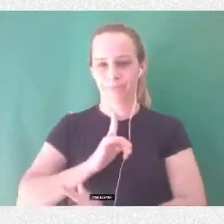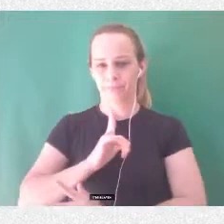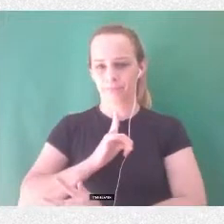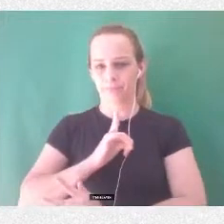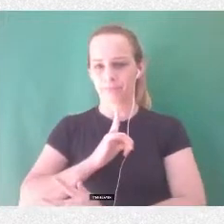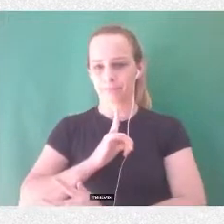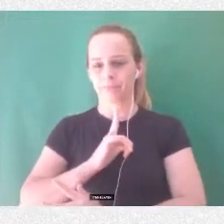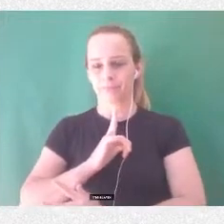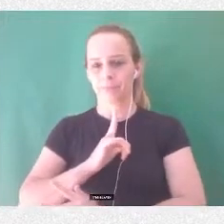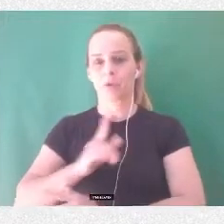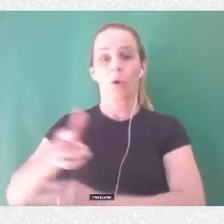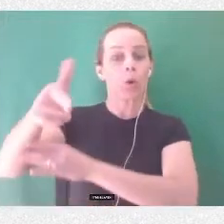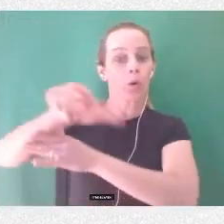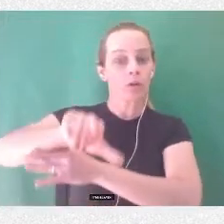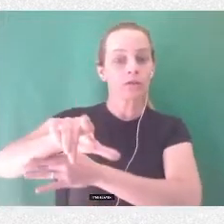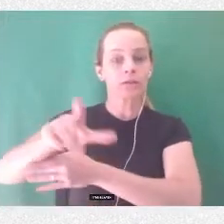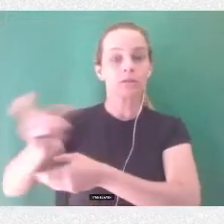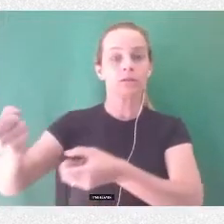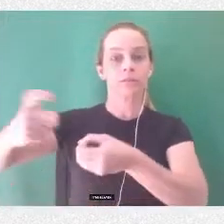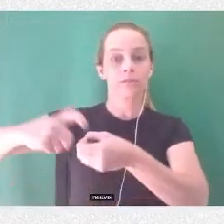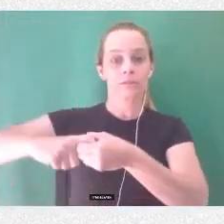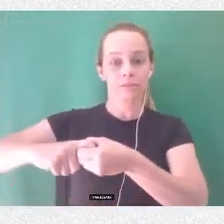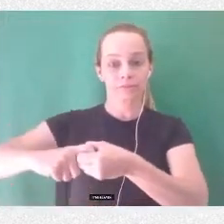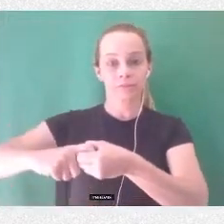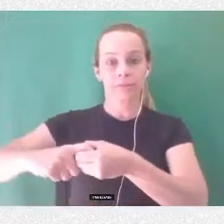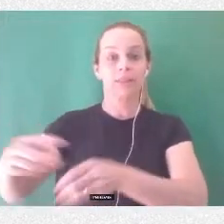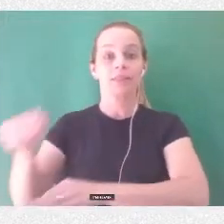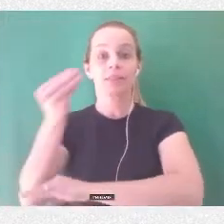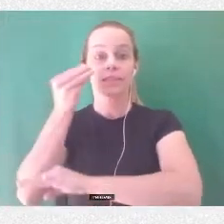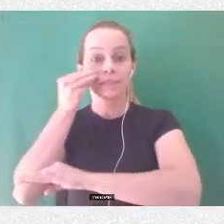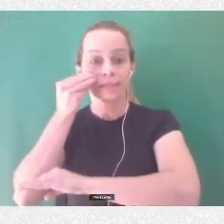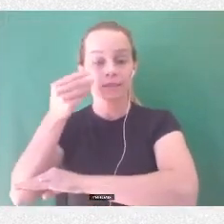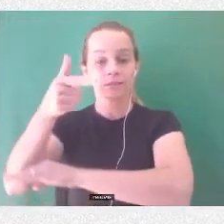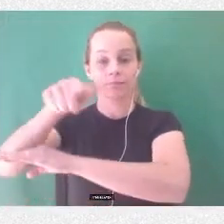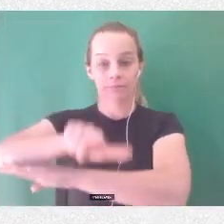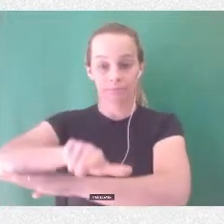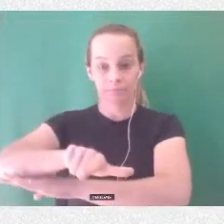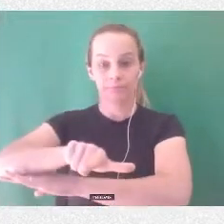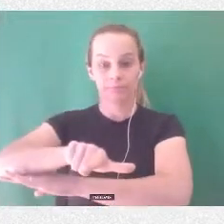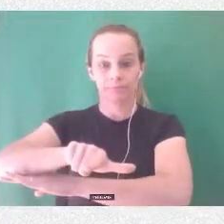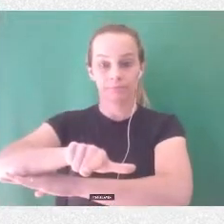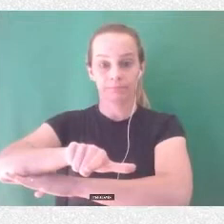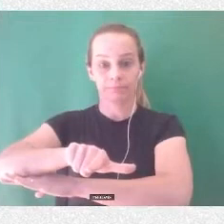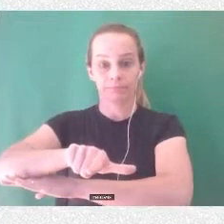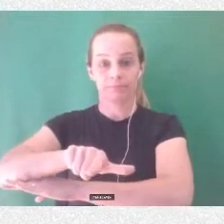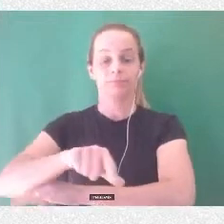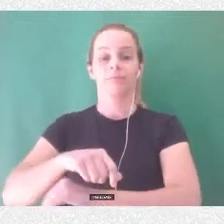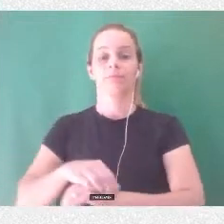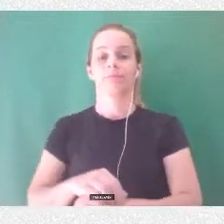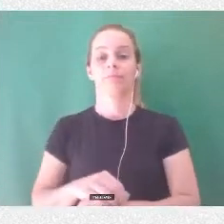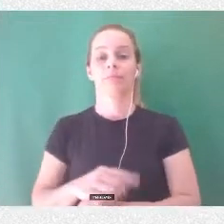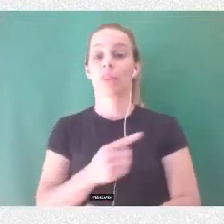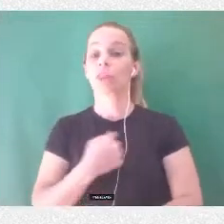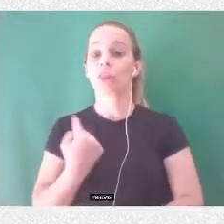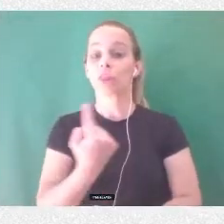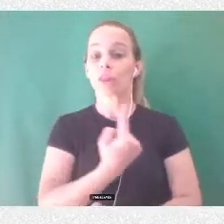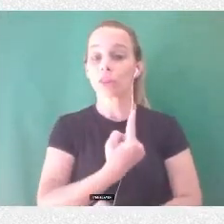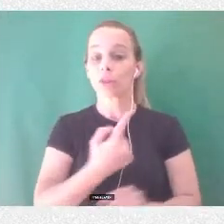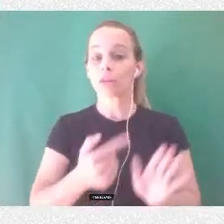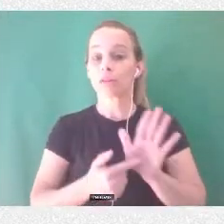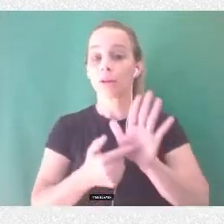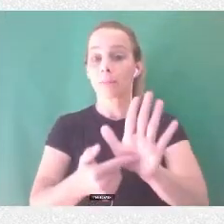Conectaram-se novamente. Vamos fazer uma nova tentativa. Para nós aqui, aparece com o